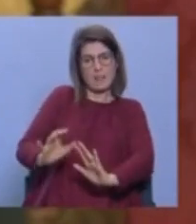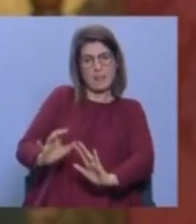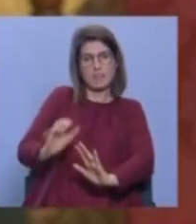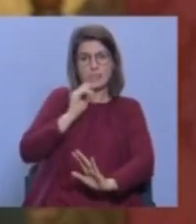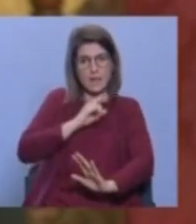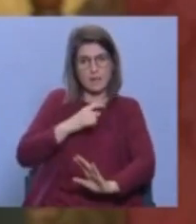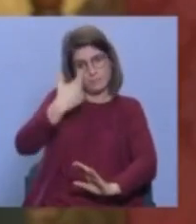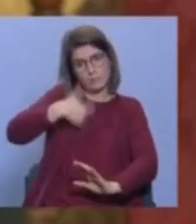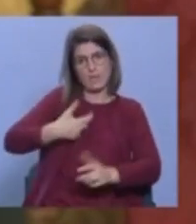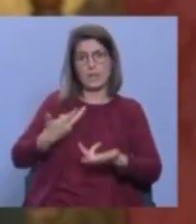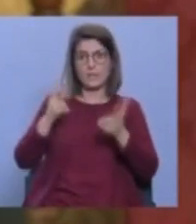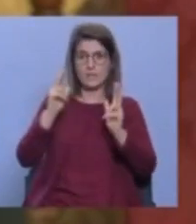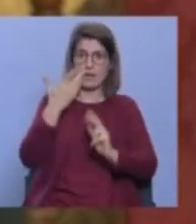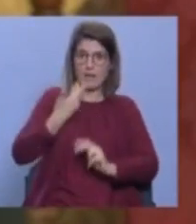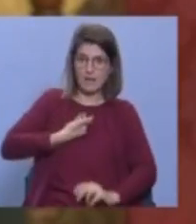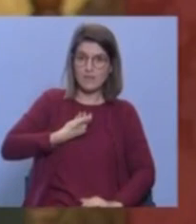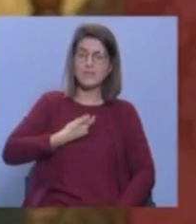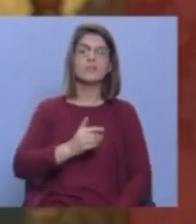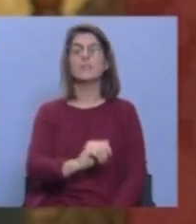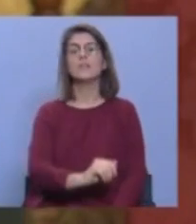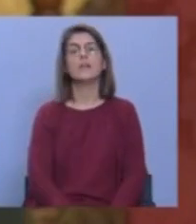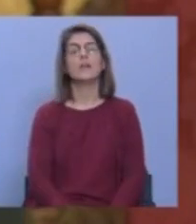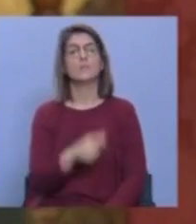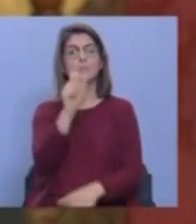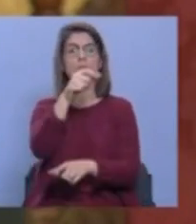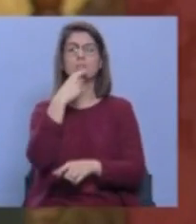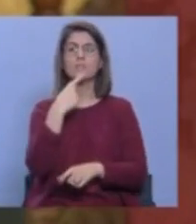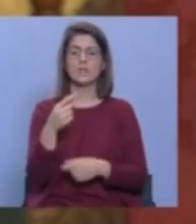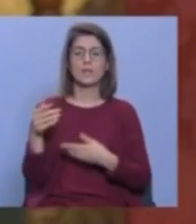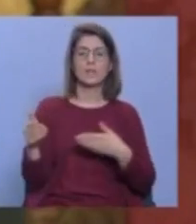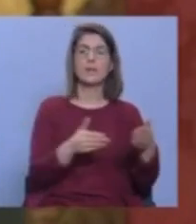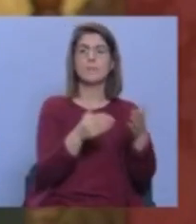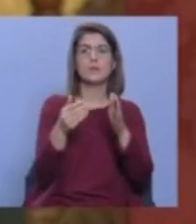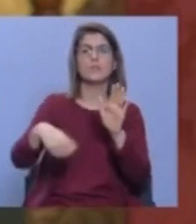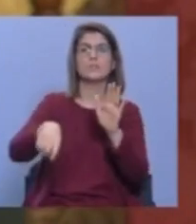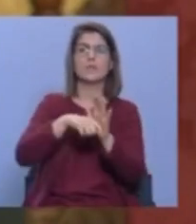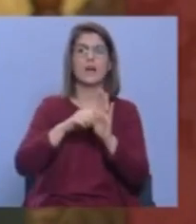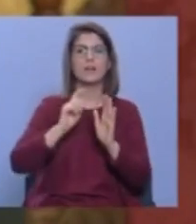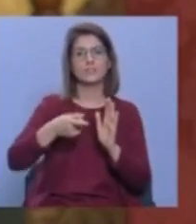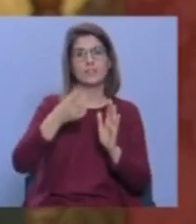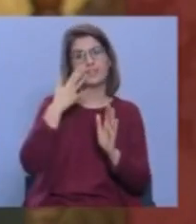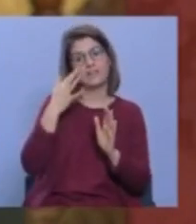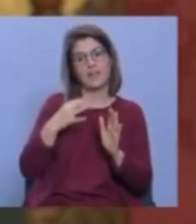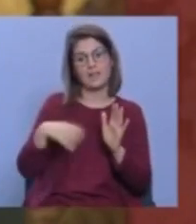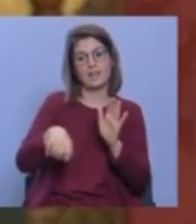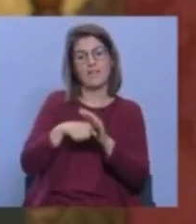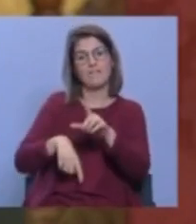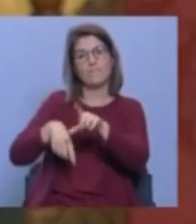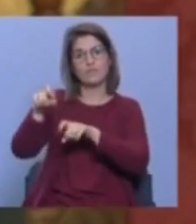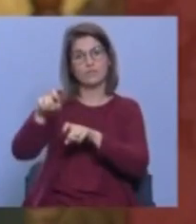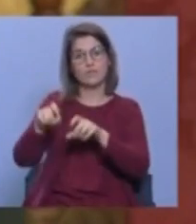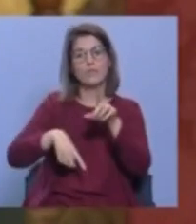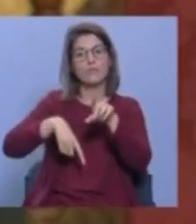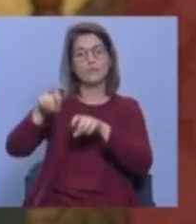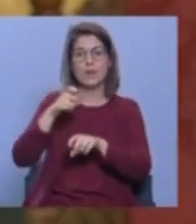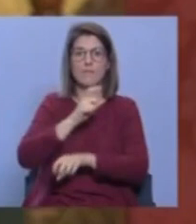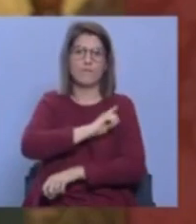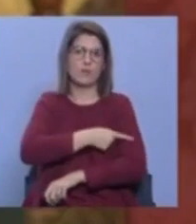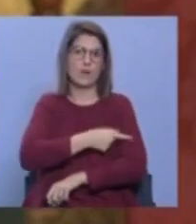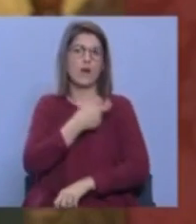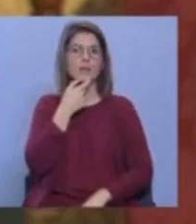Alguém dizia, bem, só há um caminho para lidar com as tentações, é fugir delas. Mas para fugir é preciso ter